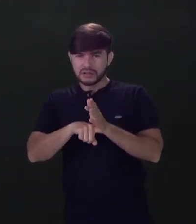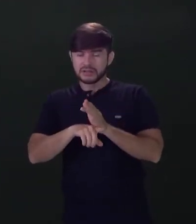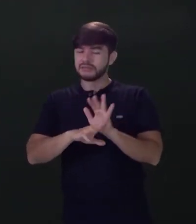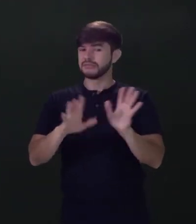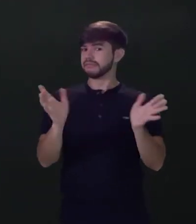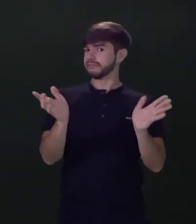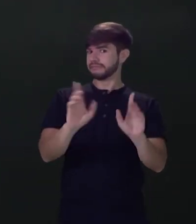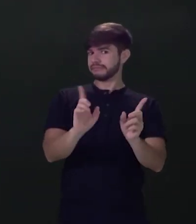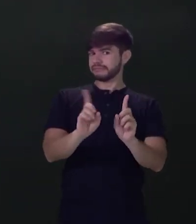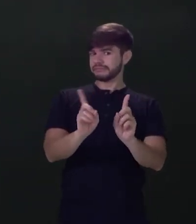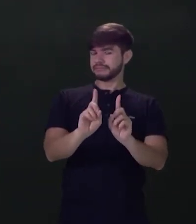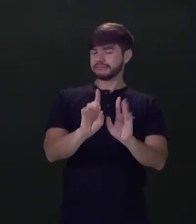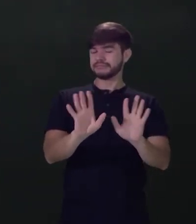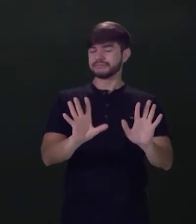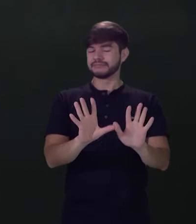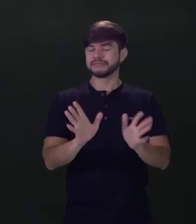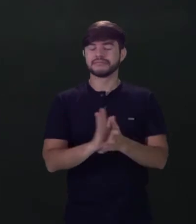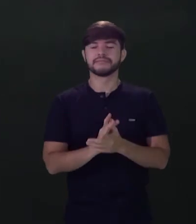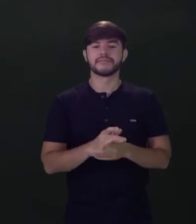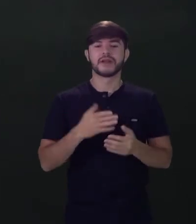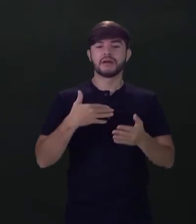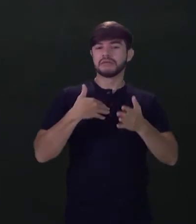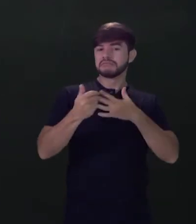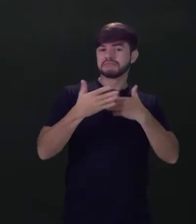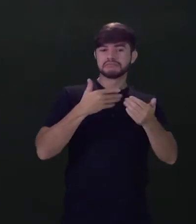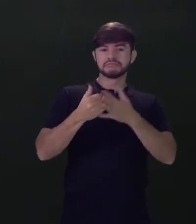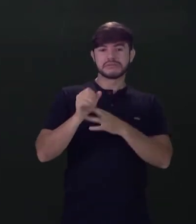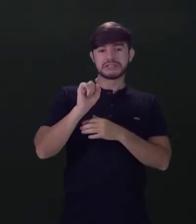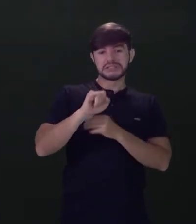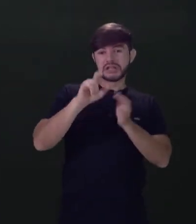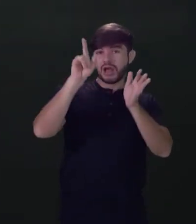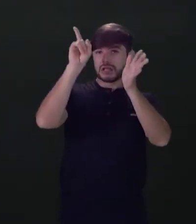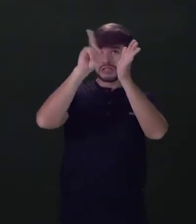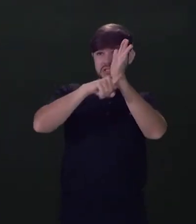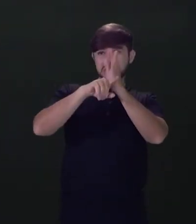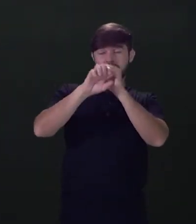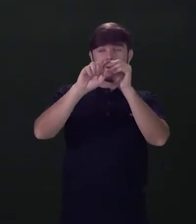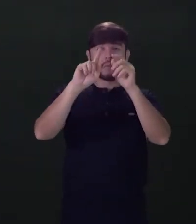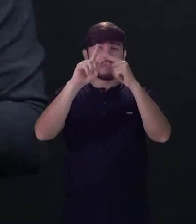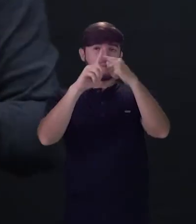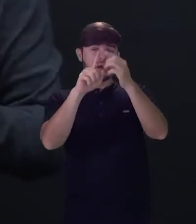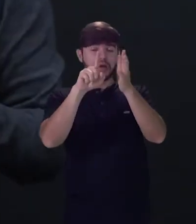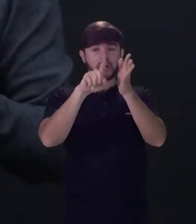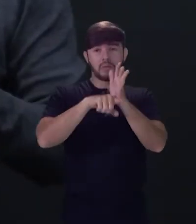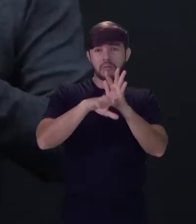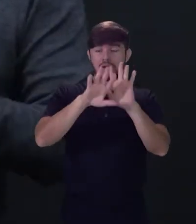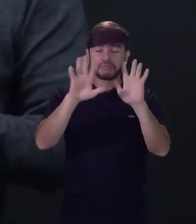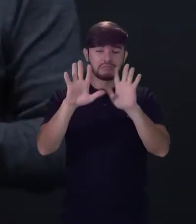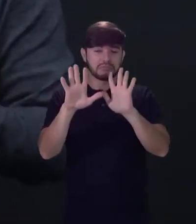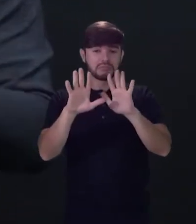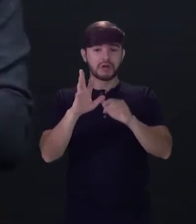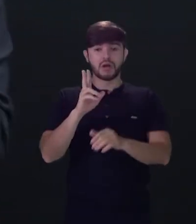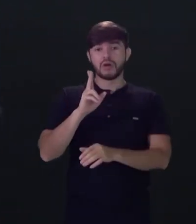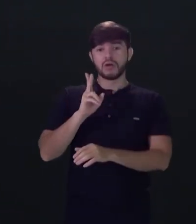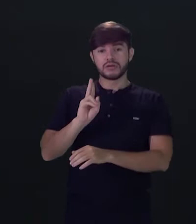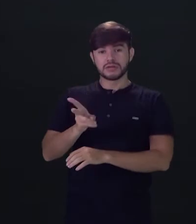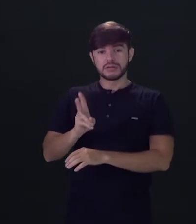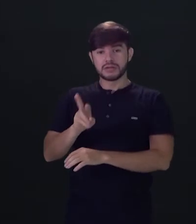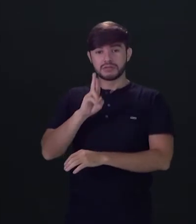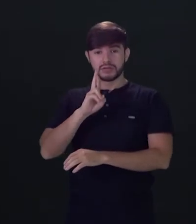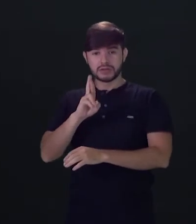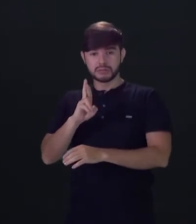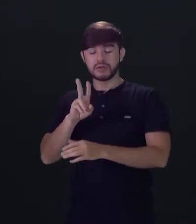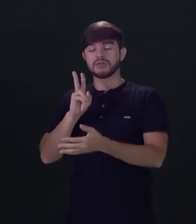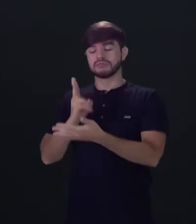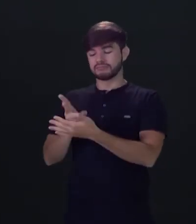não tem como acontecer, tá? Independente do expoente, do sinal do expoente, aliás, independente desse sinal, o resultado